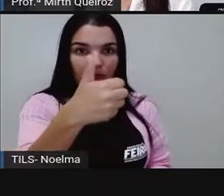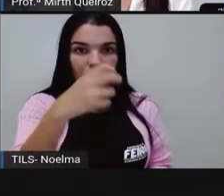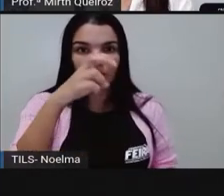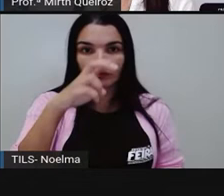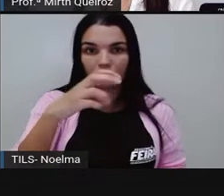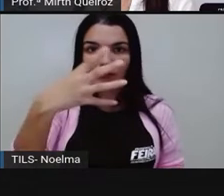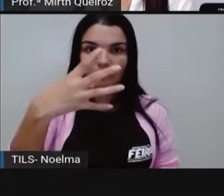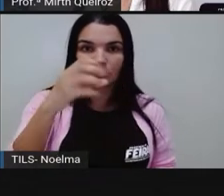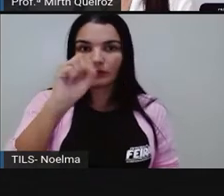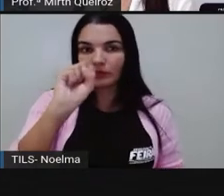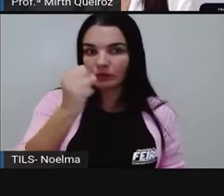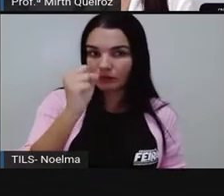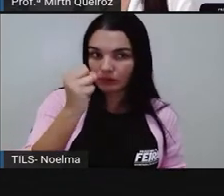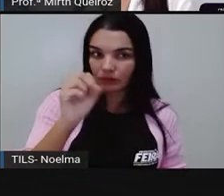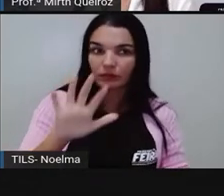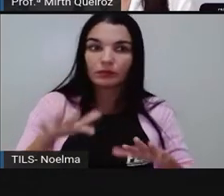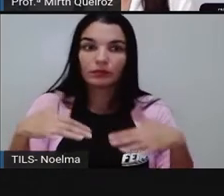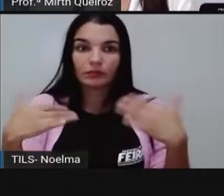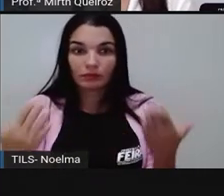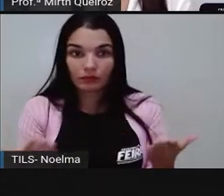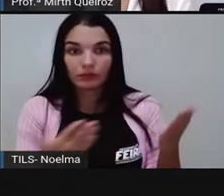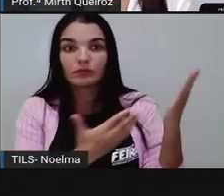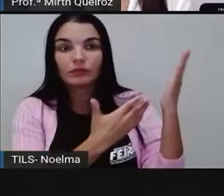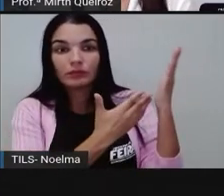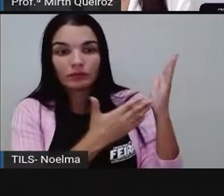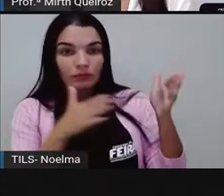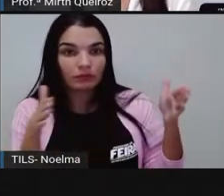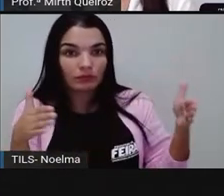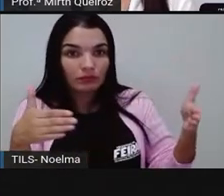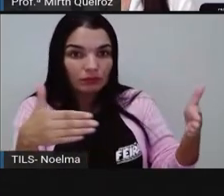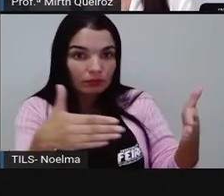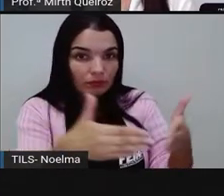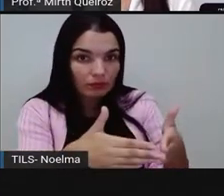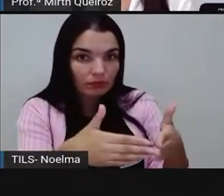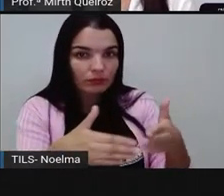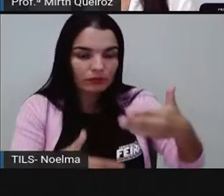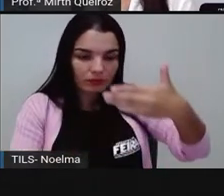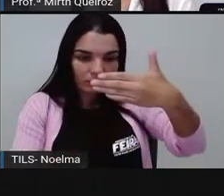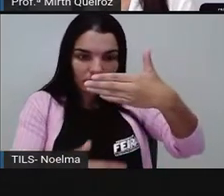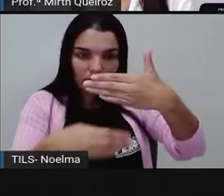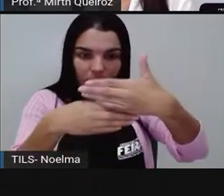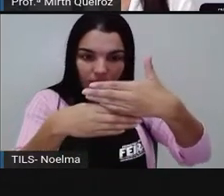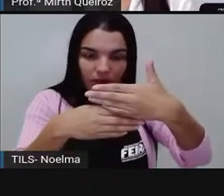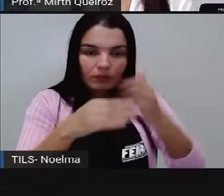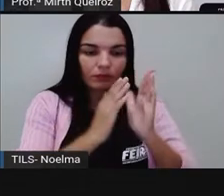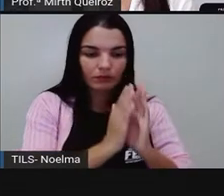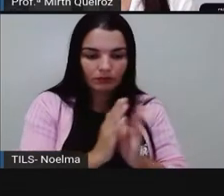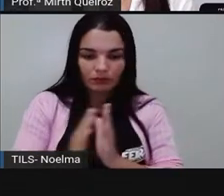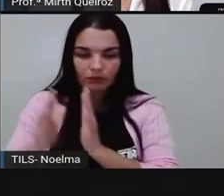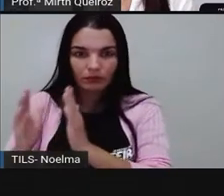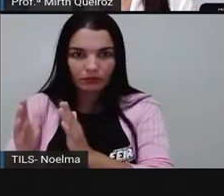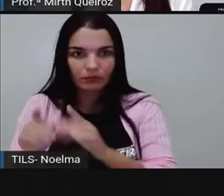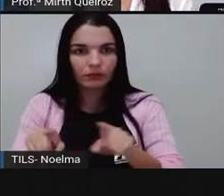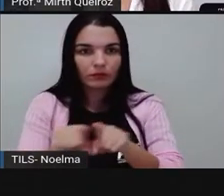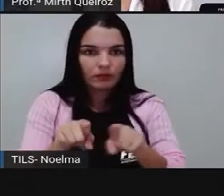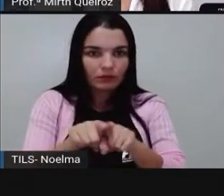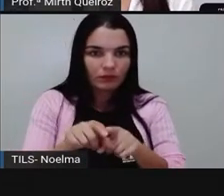Não foi extinguir, fazer com que sumisse o sistema de capitanias, não. Foi de complementar. E ele